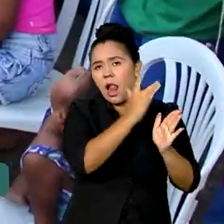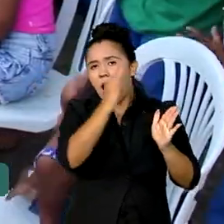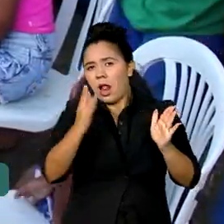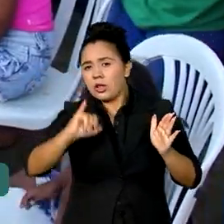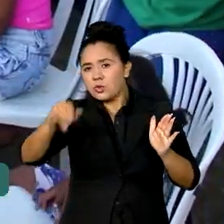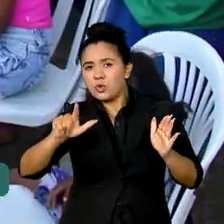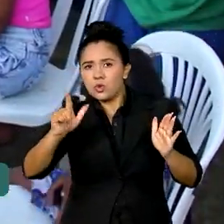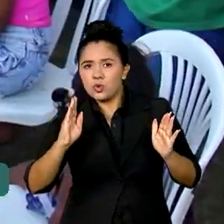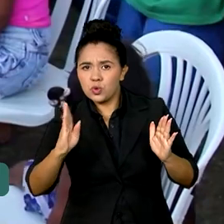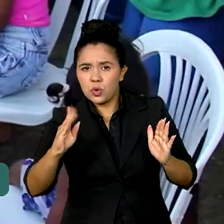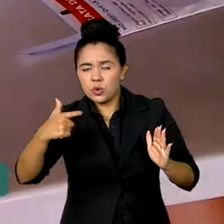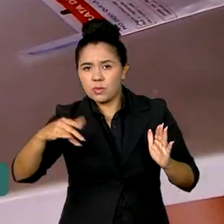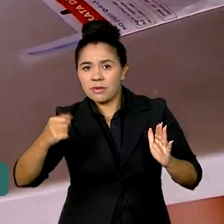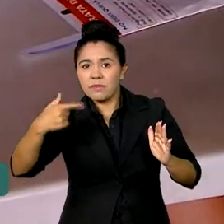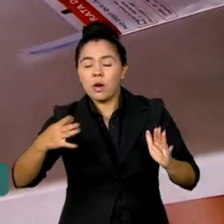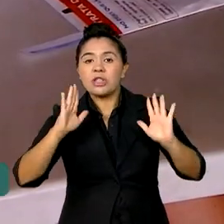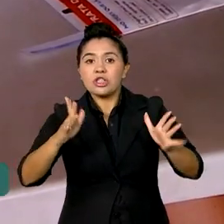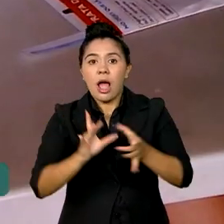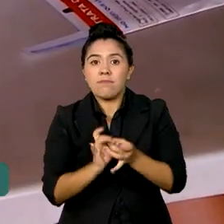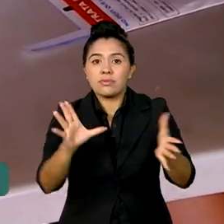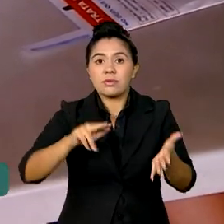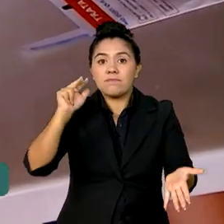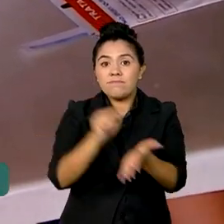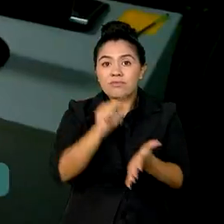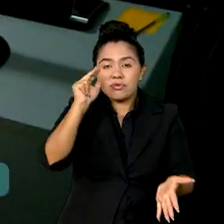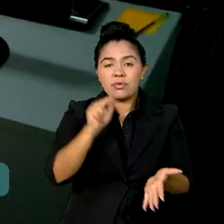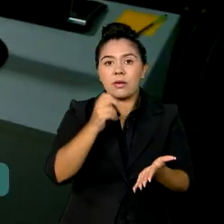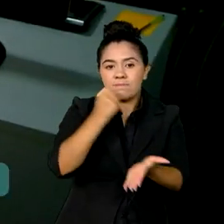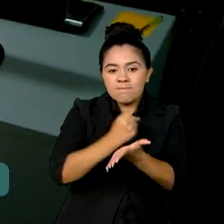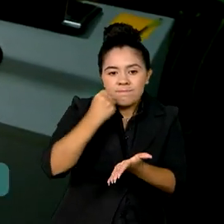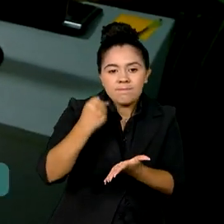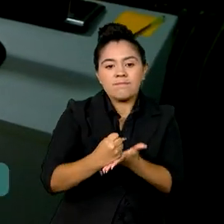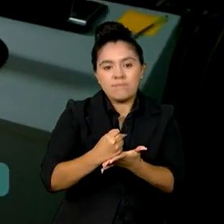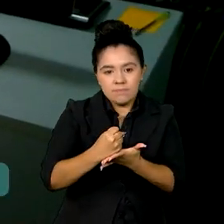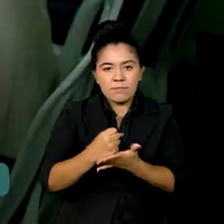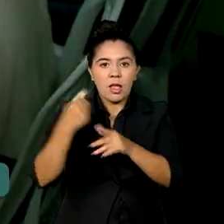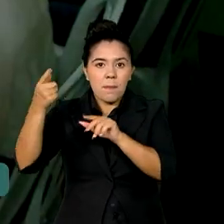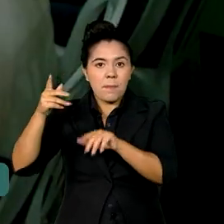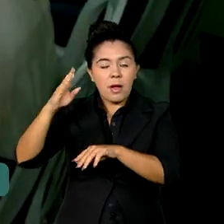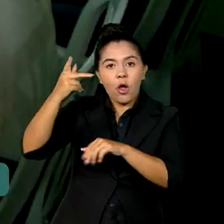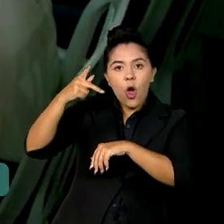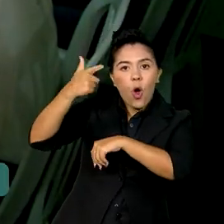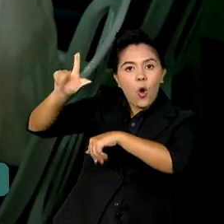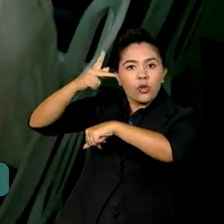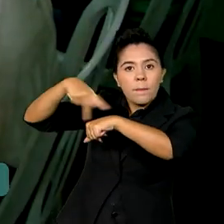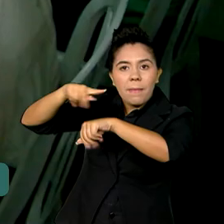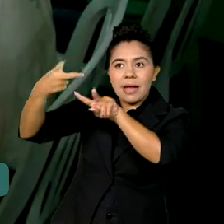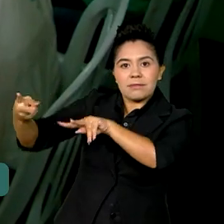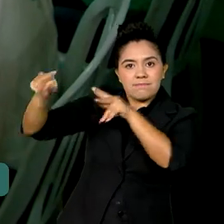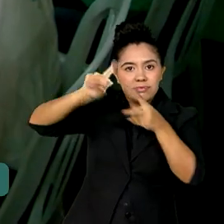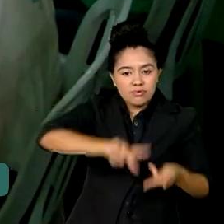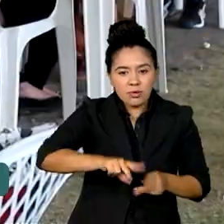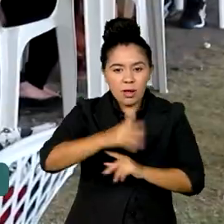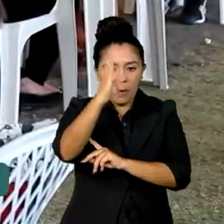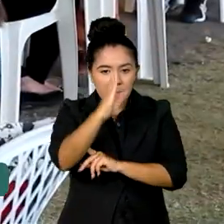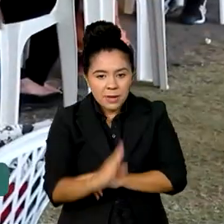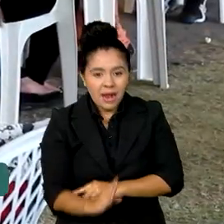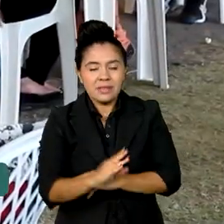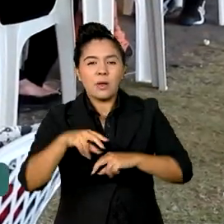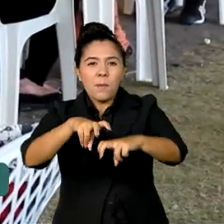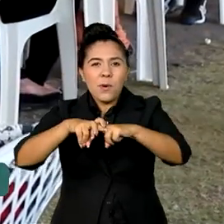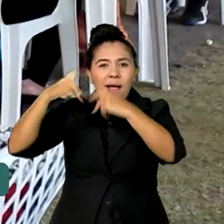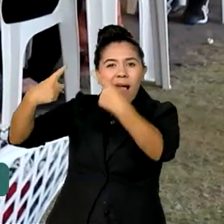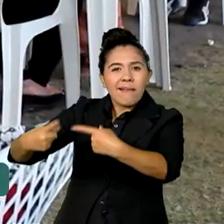concedidos 11.200 vistos com essa finalidade para migrantes originários de países afetados por conflitos